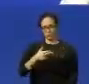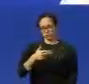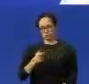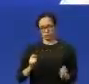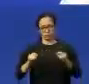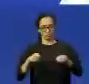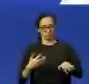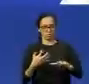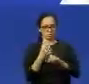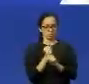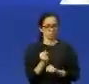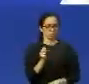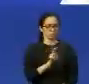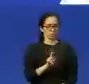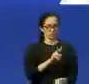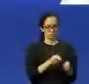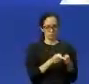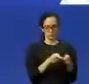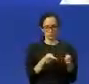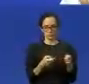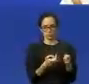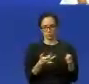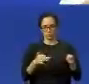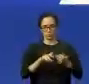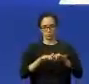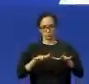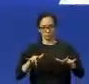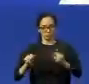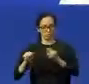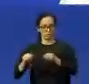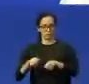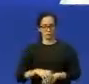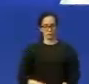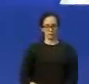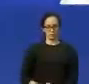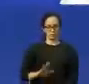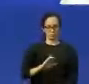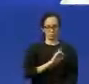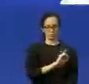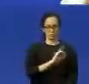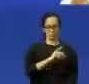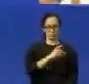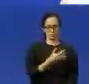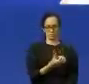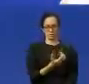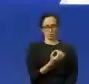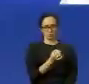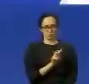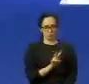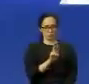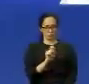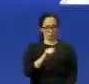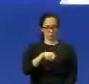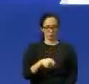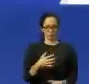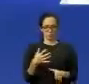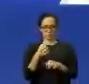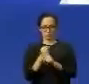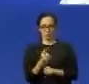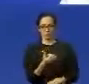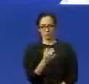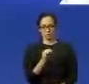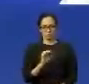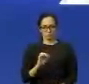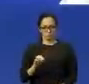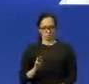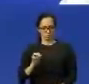então, calcular a corrente I' que por ele flui. Ora, DDP de 60 volts num resistor de 60 ohms.